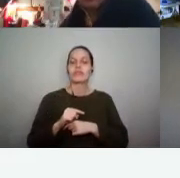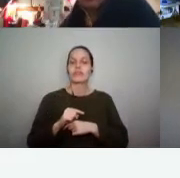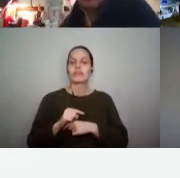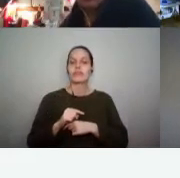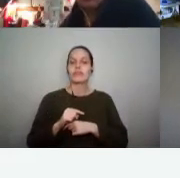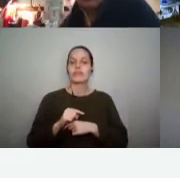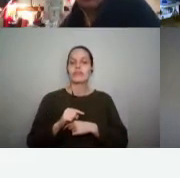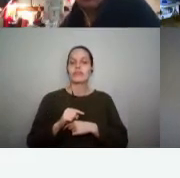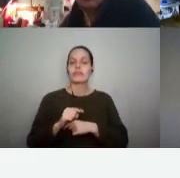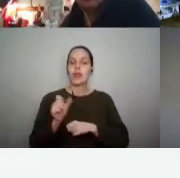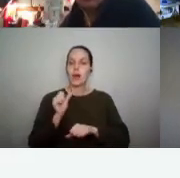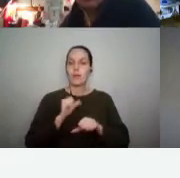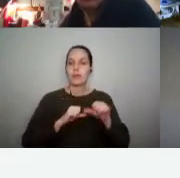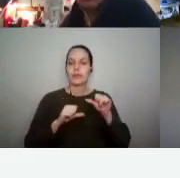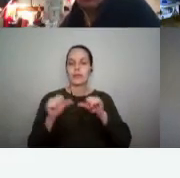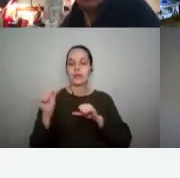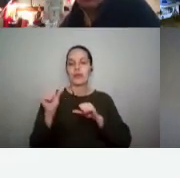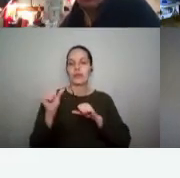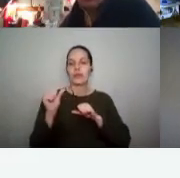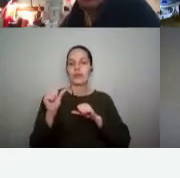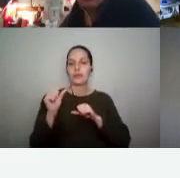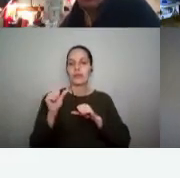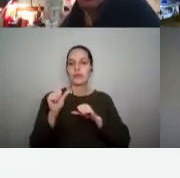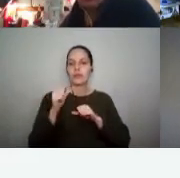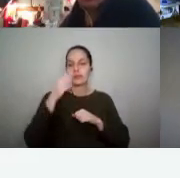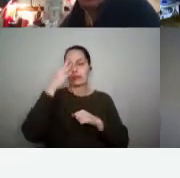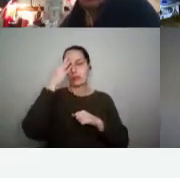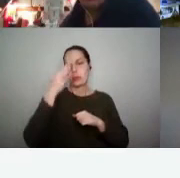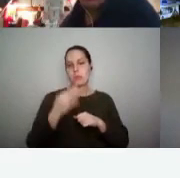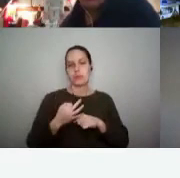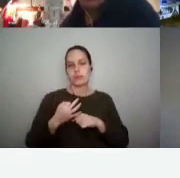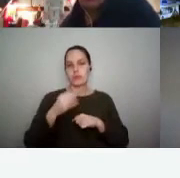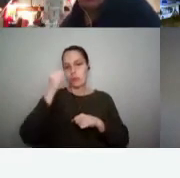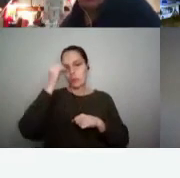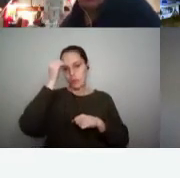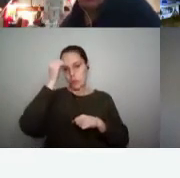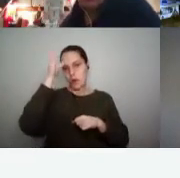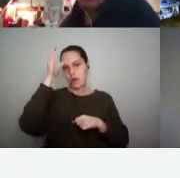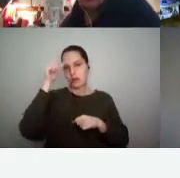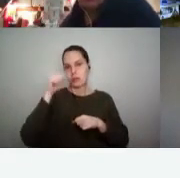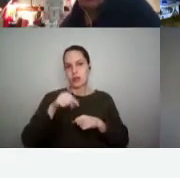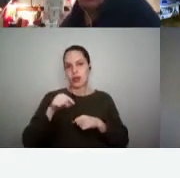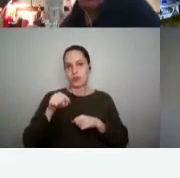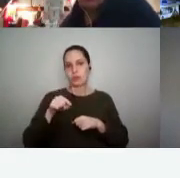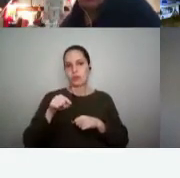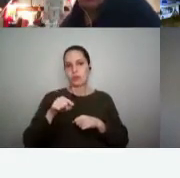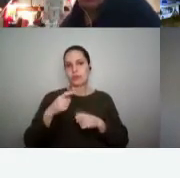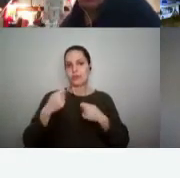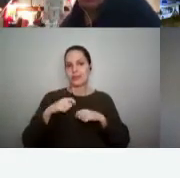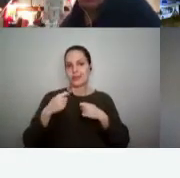na alteração de uma compreensão. Dessa compreensão de conhecimento que precisa ser alterada,